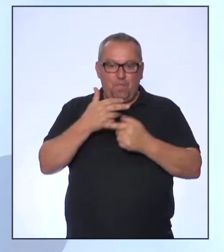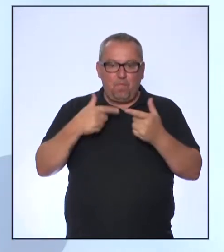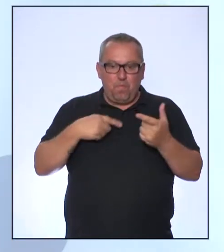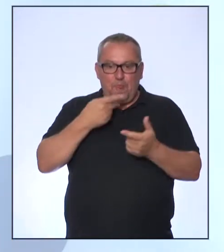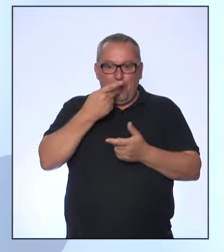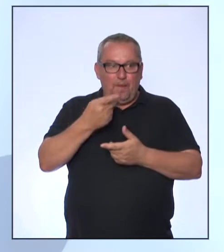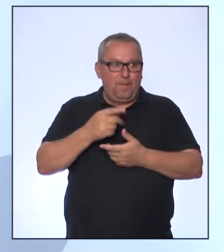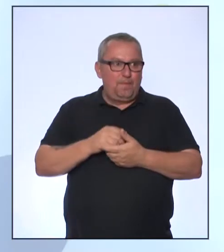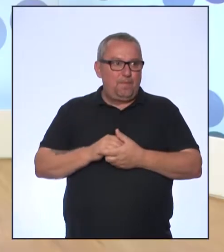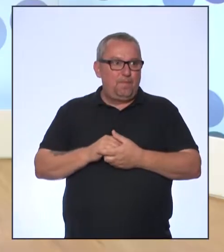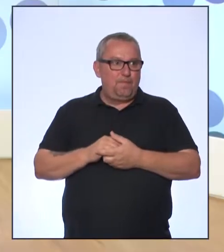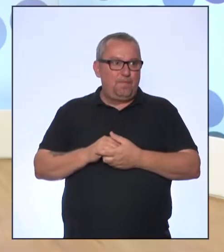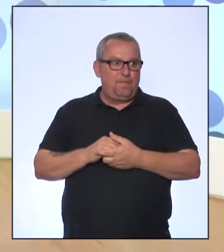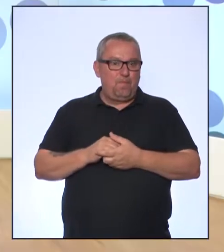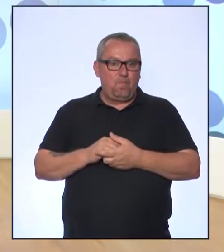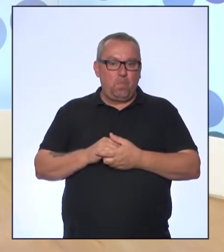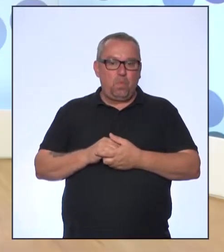Naomi?